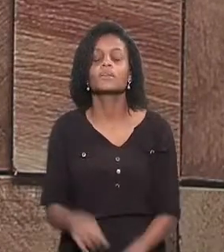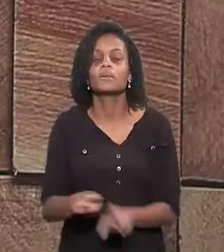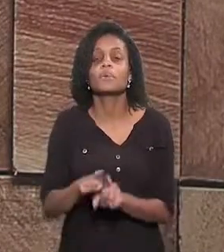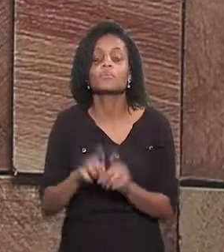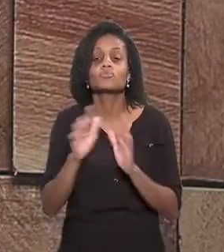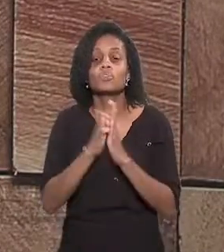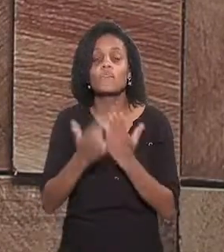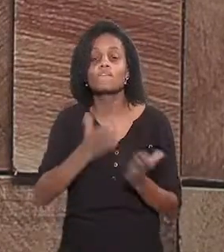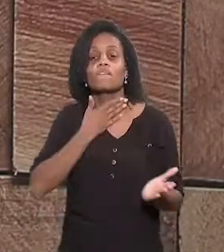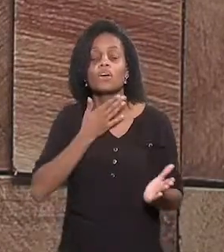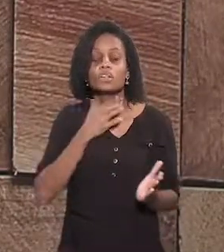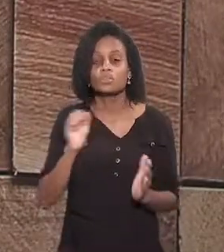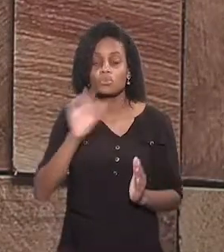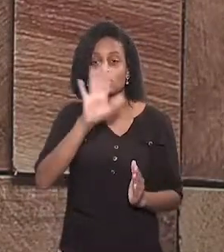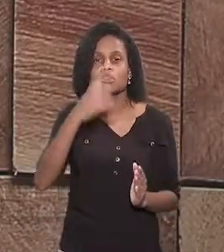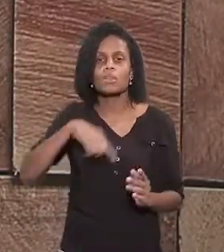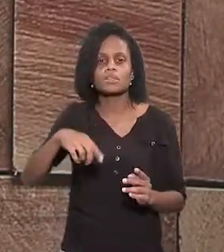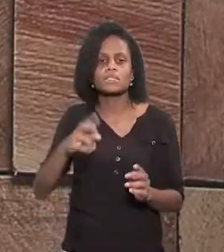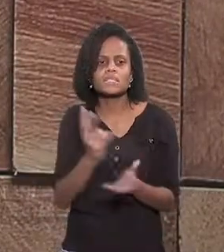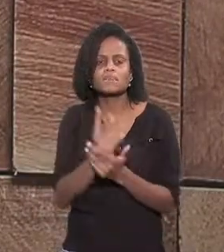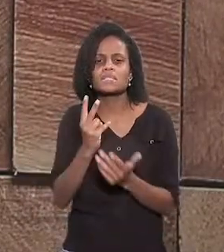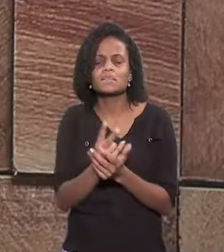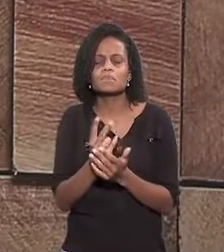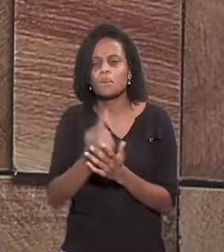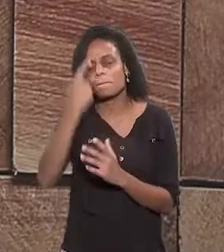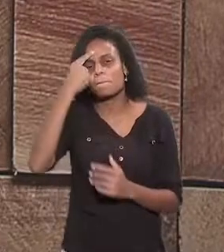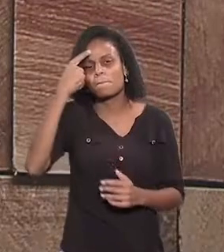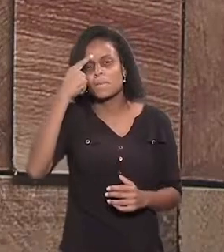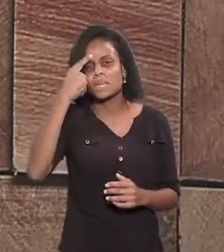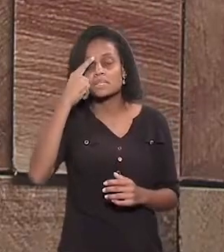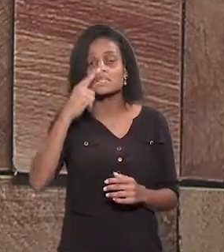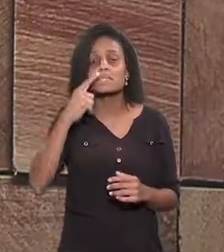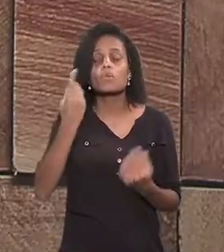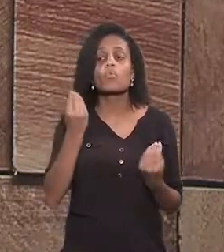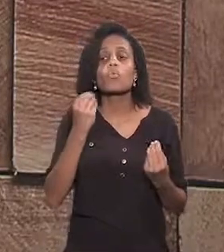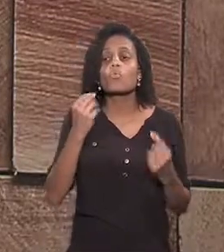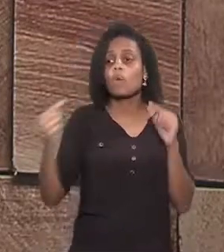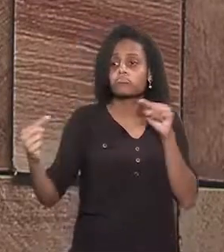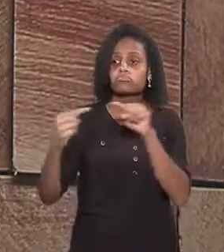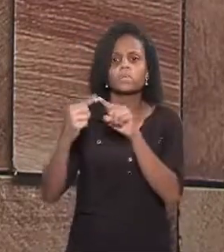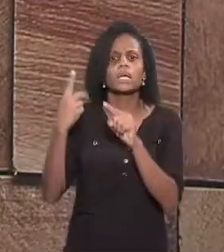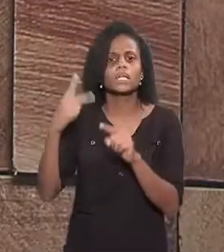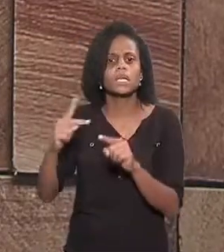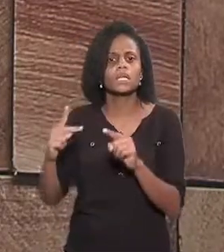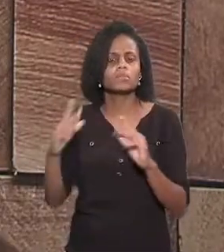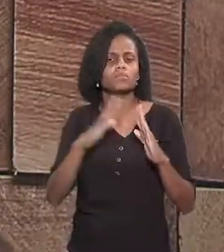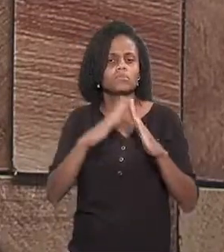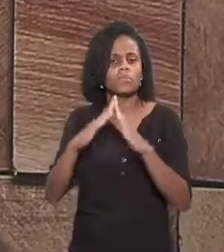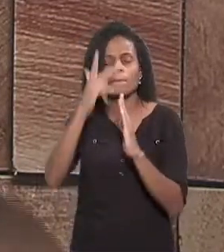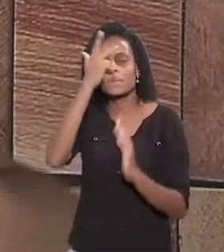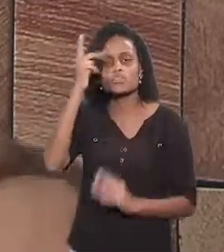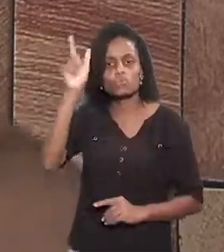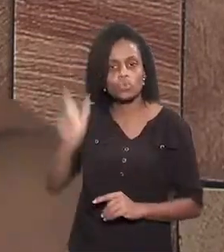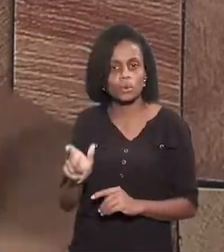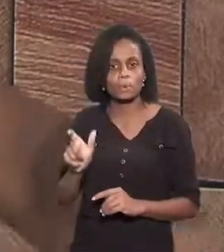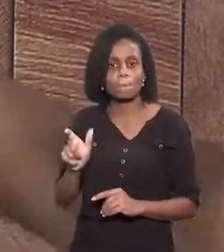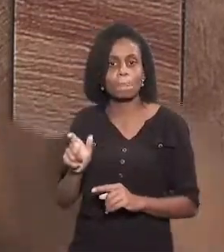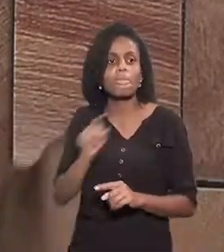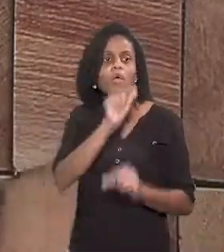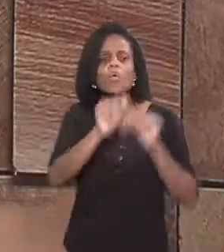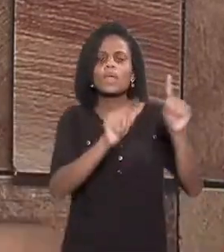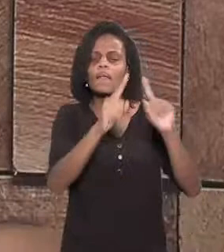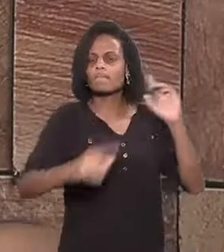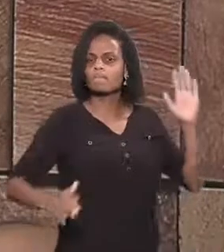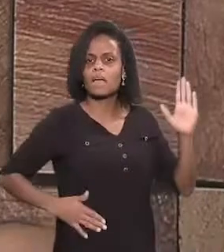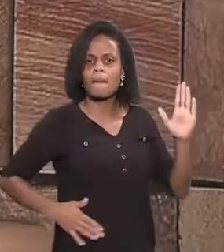gente sempre pensa numa parcialidade voltada para o morador. né? A gente quer falar, a gente não quer saber o que o